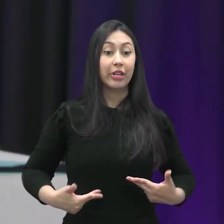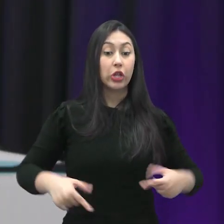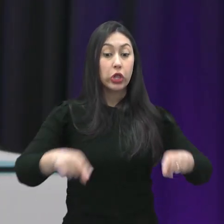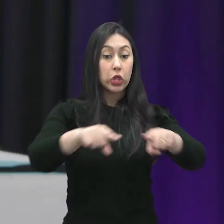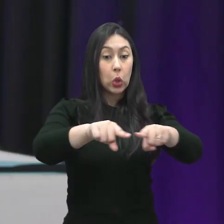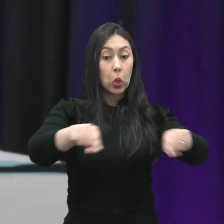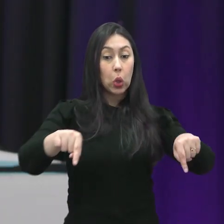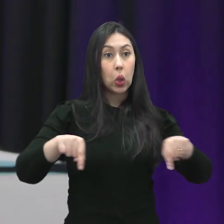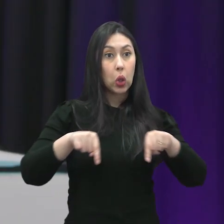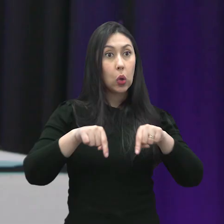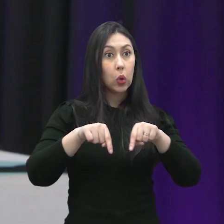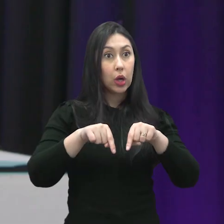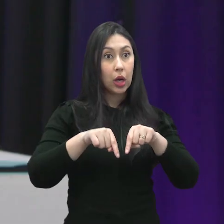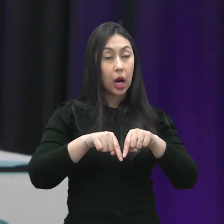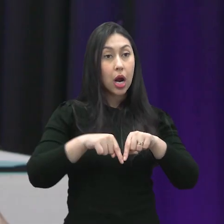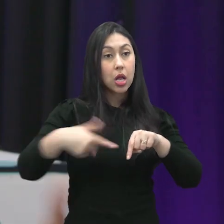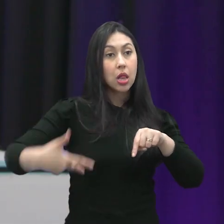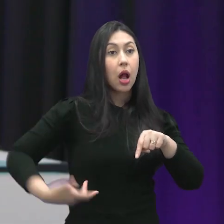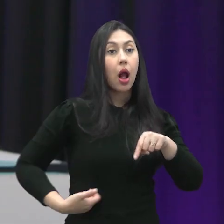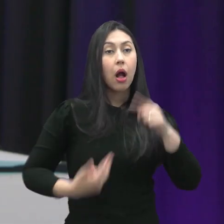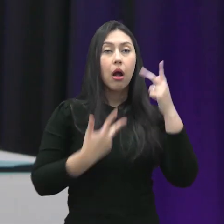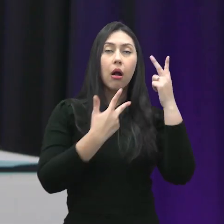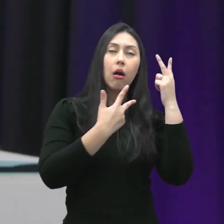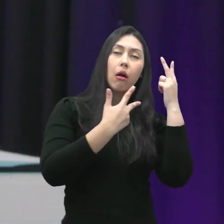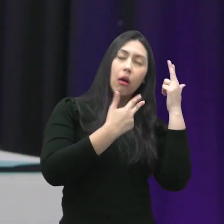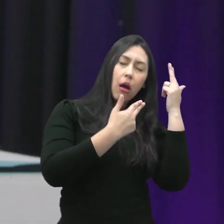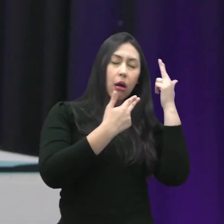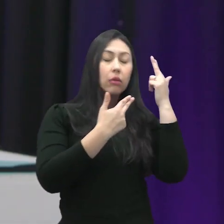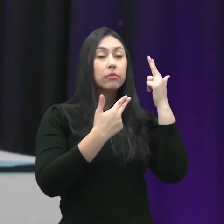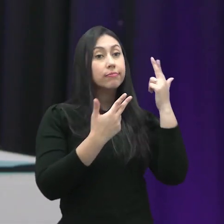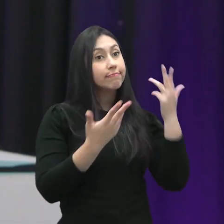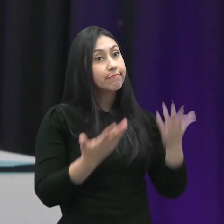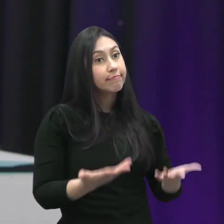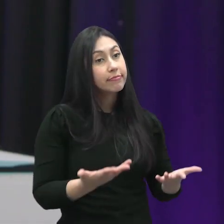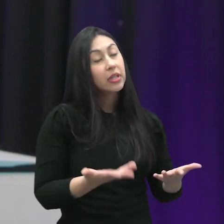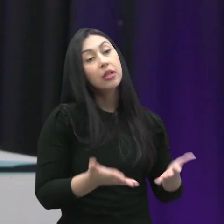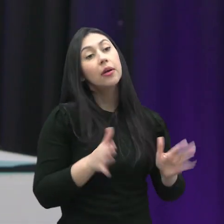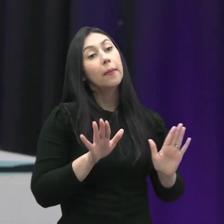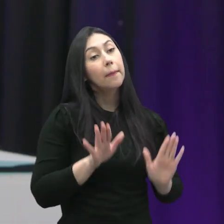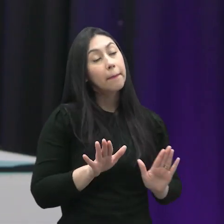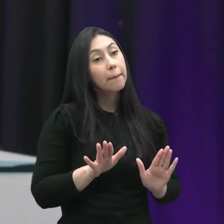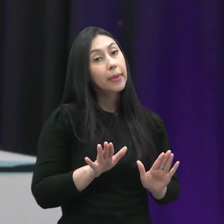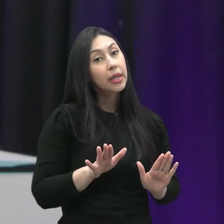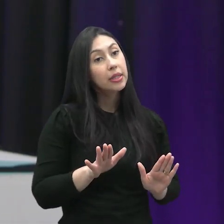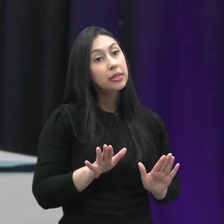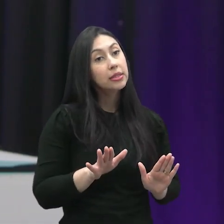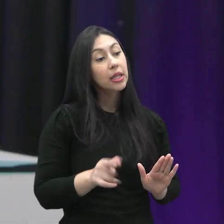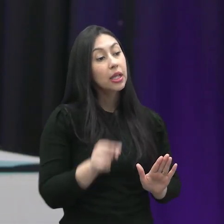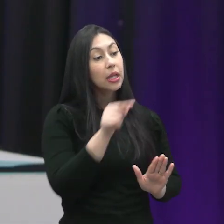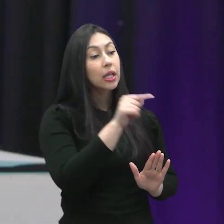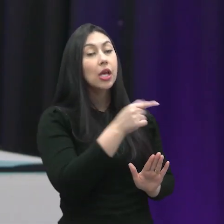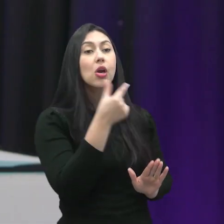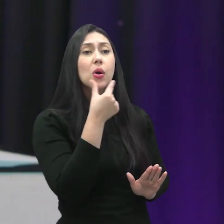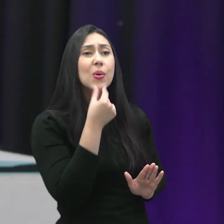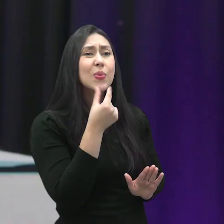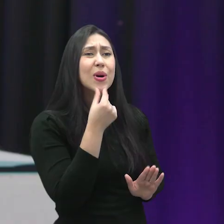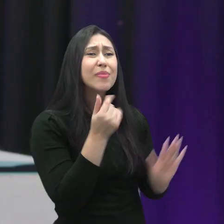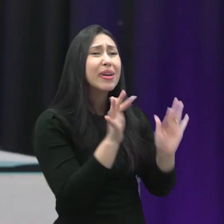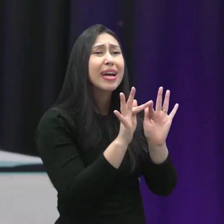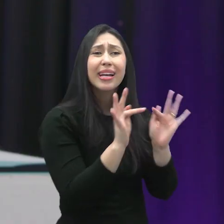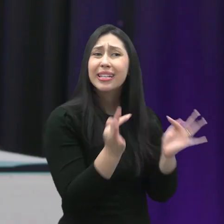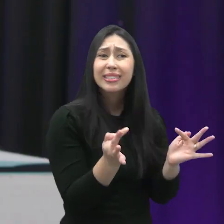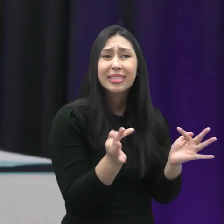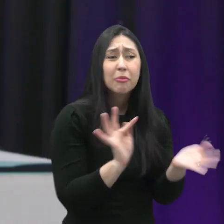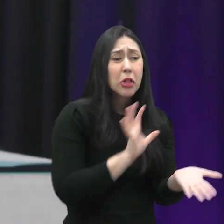ser feito em ambiente hospitalar, com anestesia geral na maioria das vezes. Já quando a gente fala do fator masculino, a gente